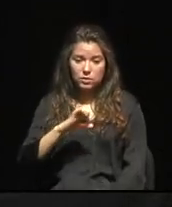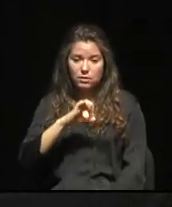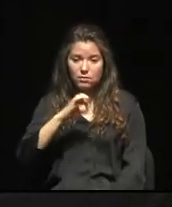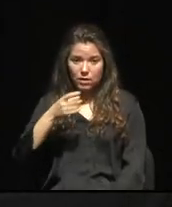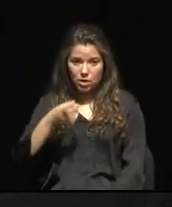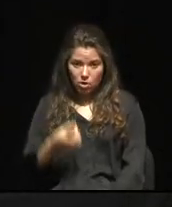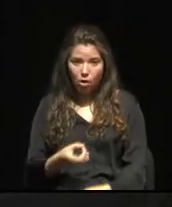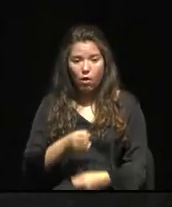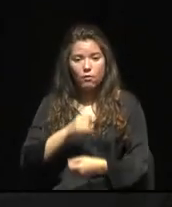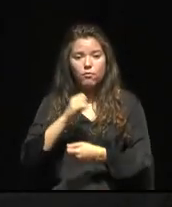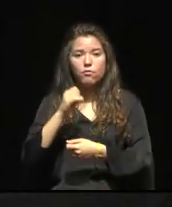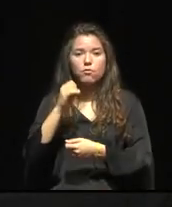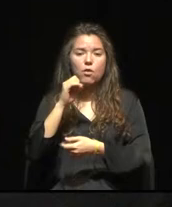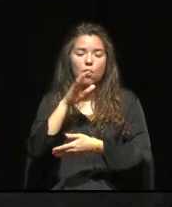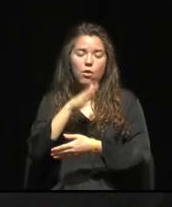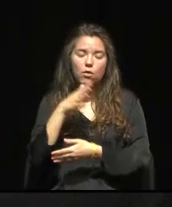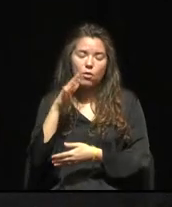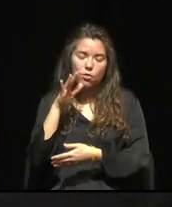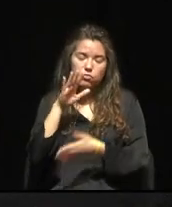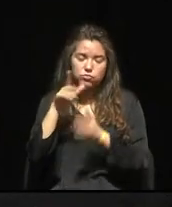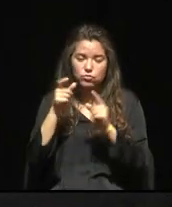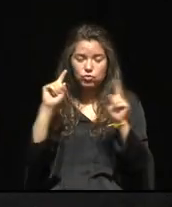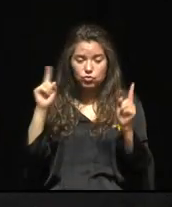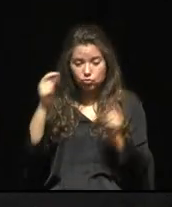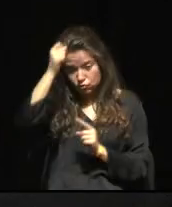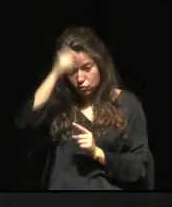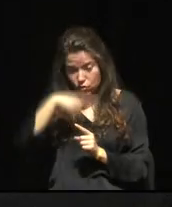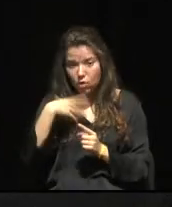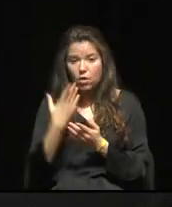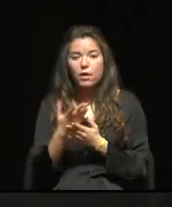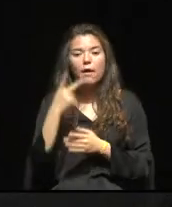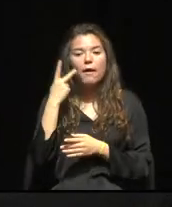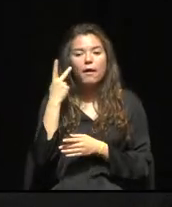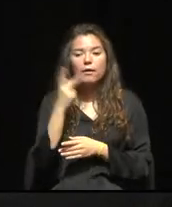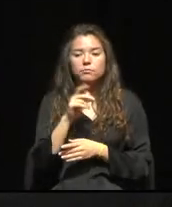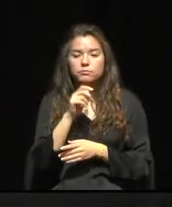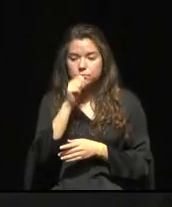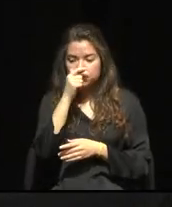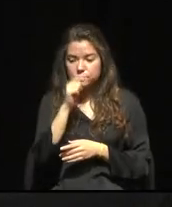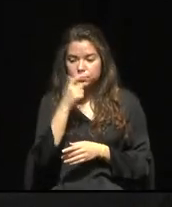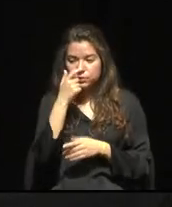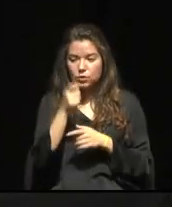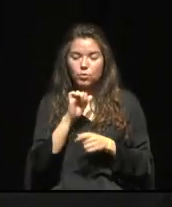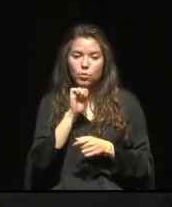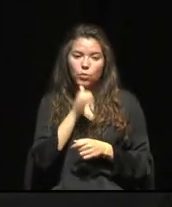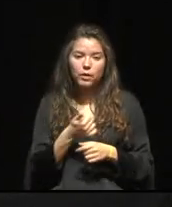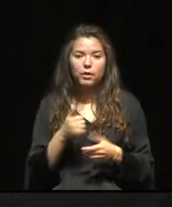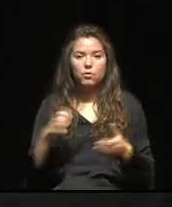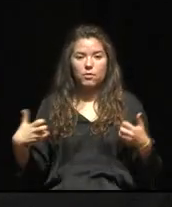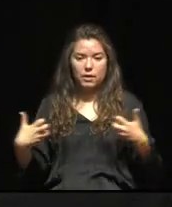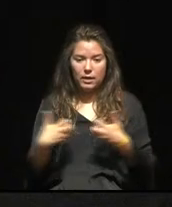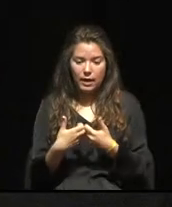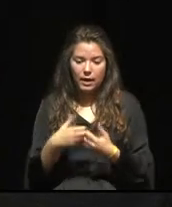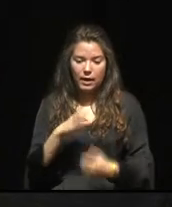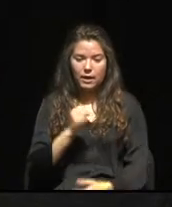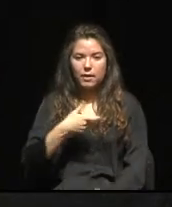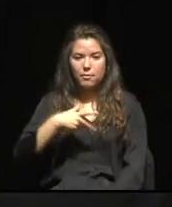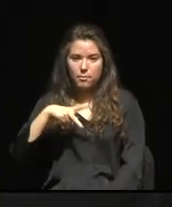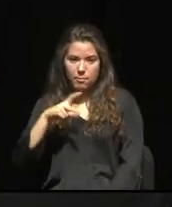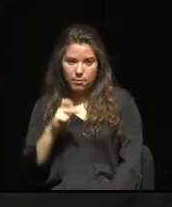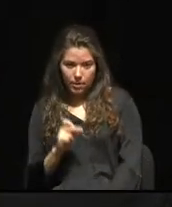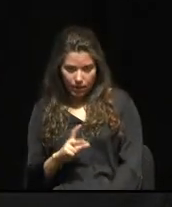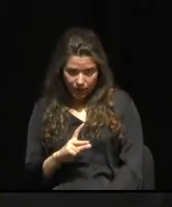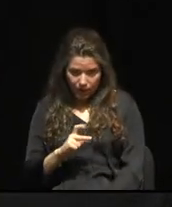Capim contos 1989 viúvos de guerra romance em 1991 A Cabana da